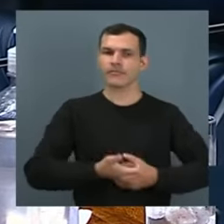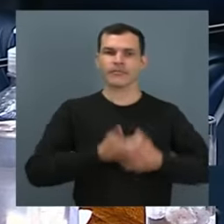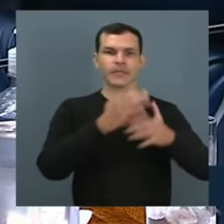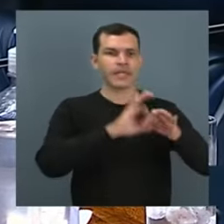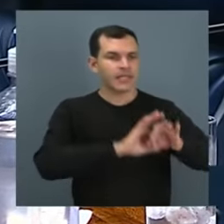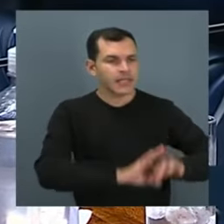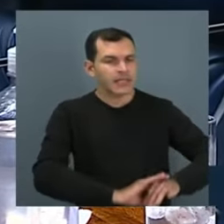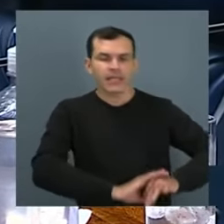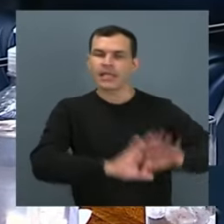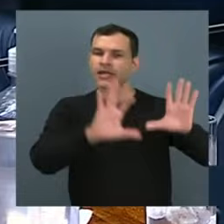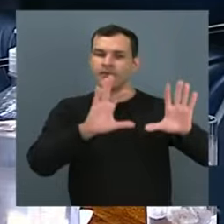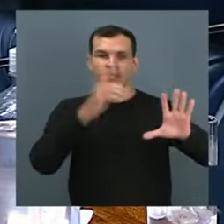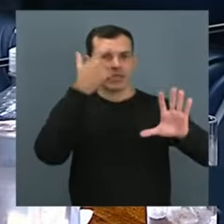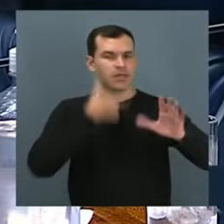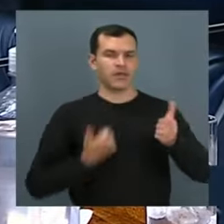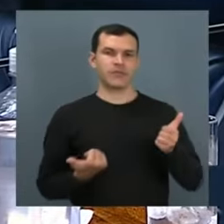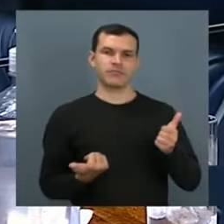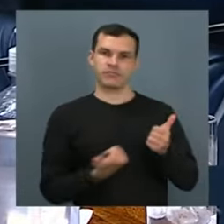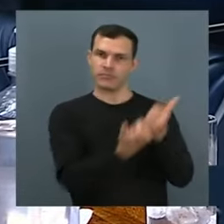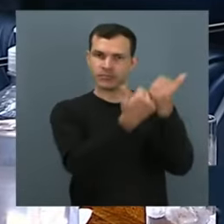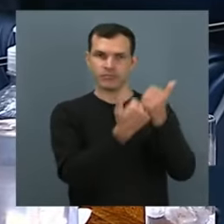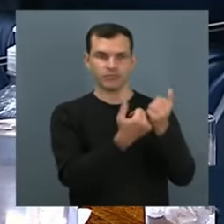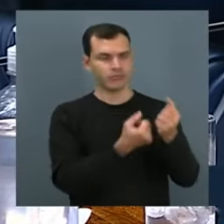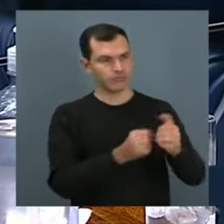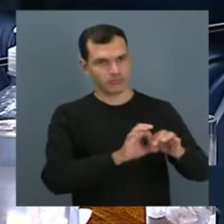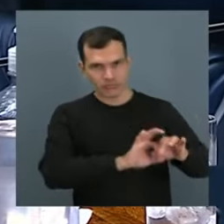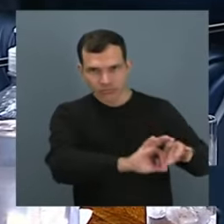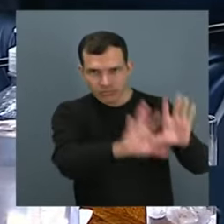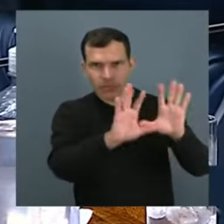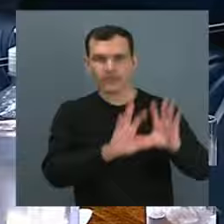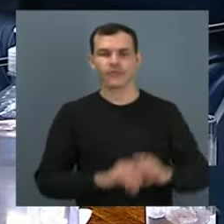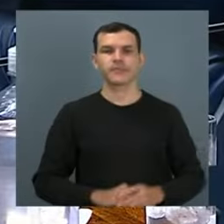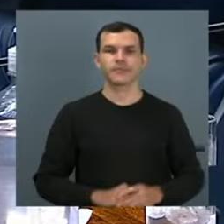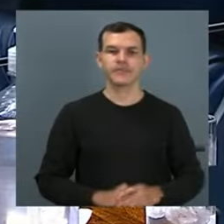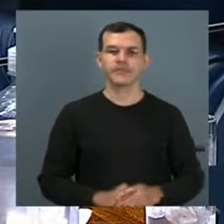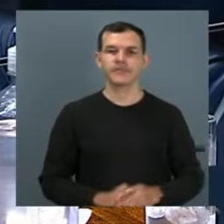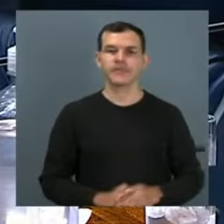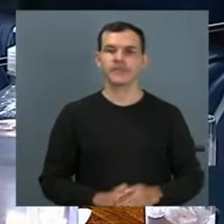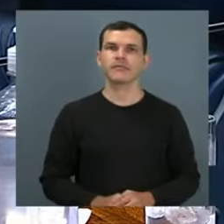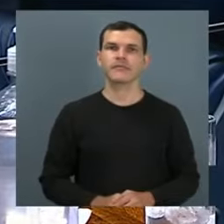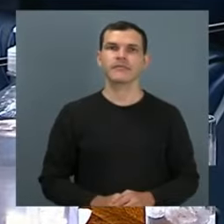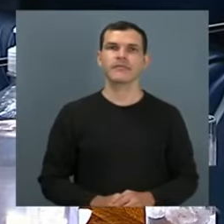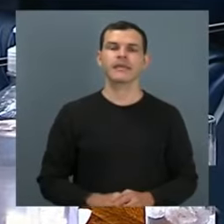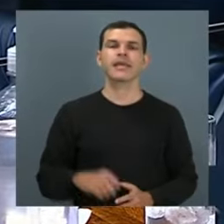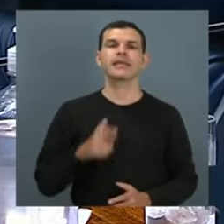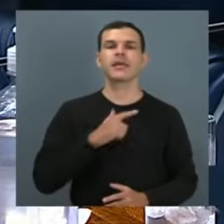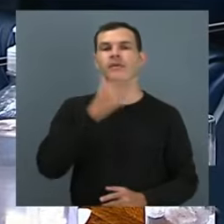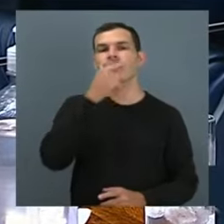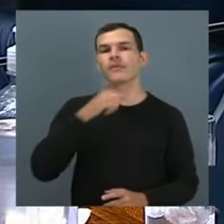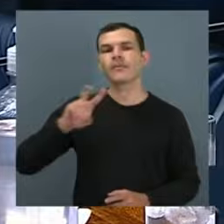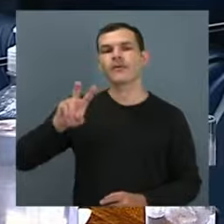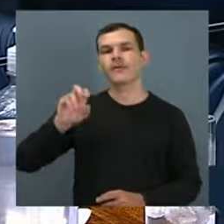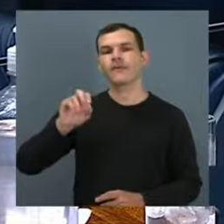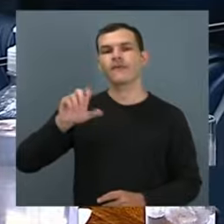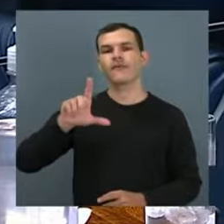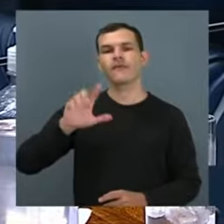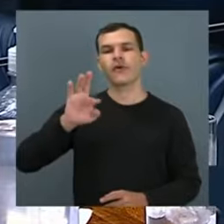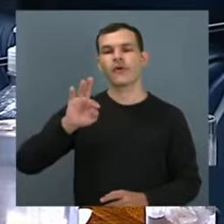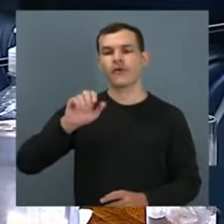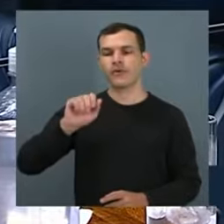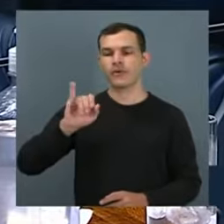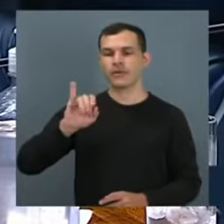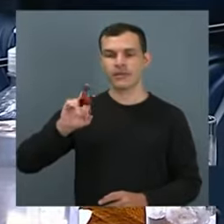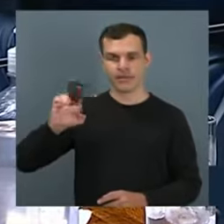a morte, como dizia Voltaire, mesmo que eu discorde delas. Eu não vou entrar